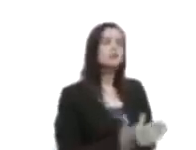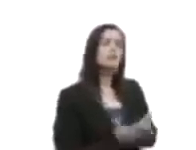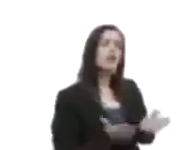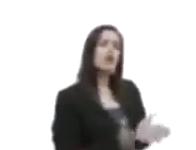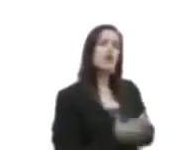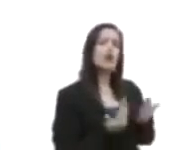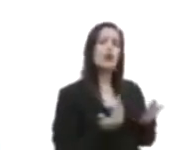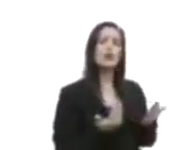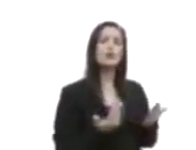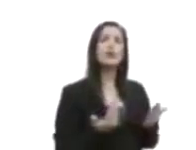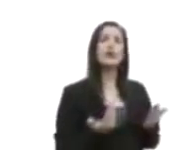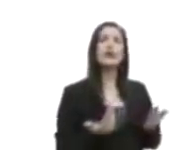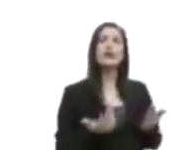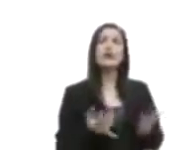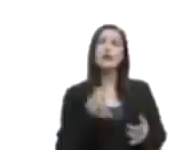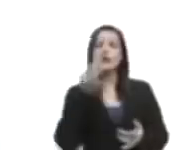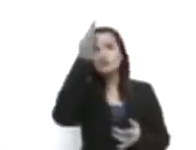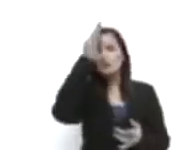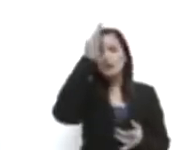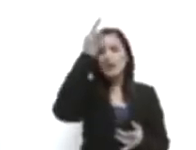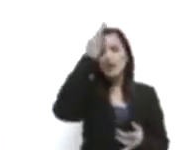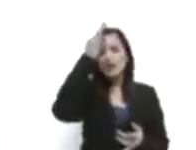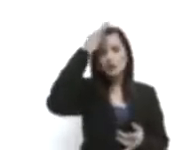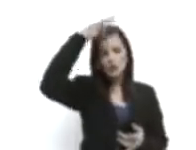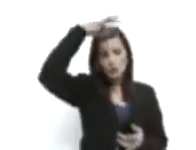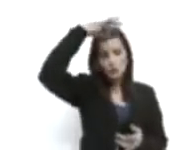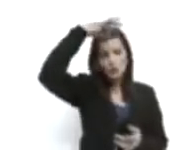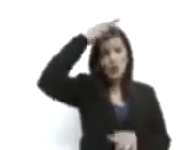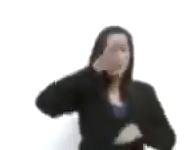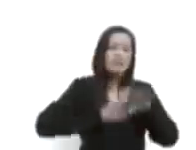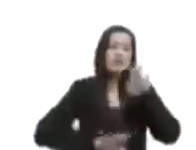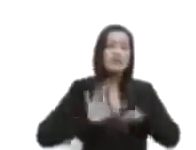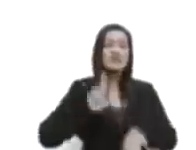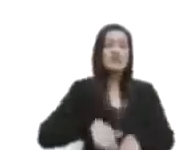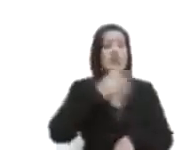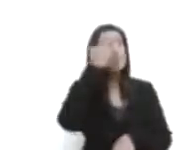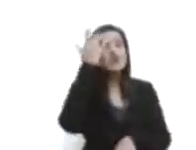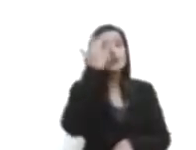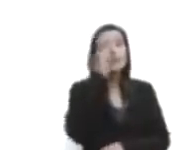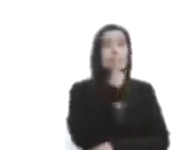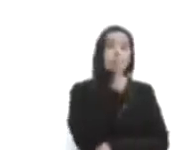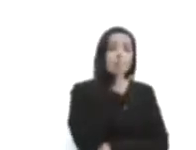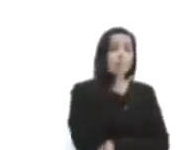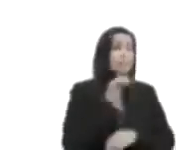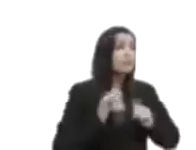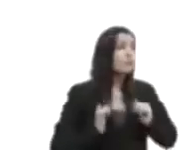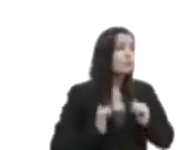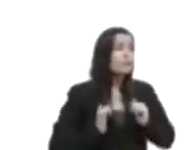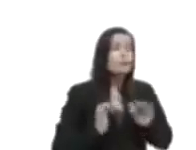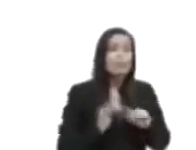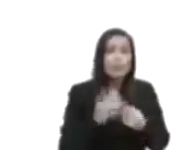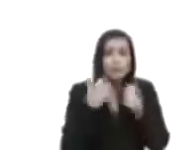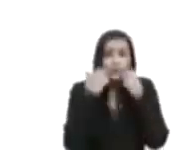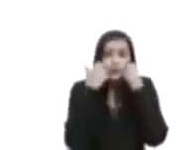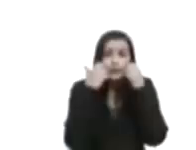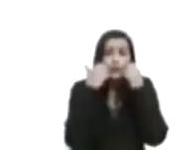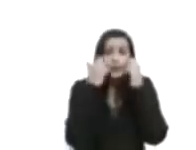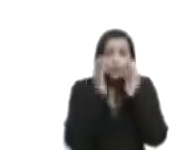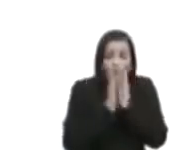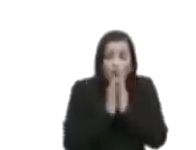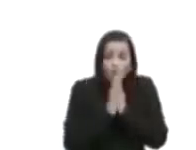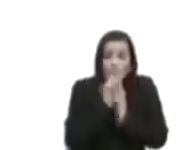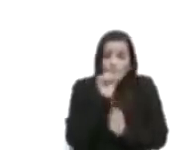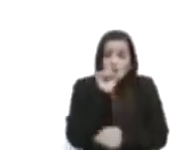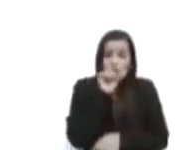ter expressão espiritual. Esse é aquele irmãozinho mais friozinho, quietinho, tímido, que não consegue orar direito,